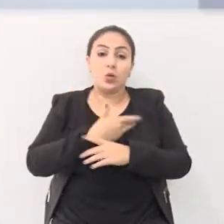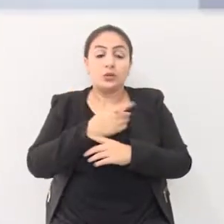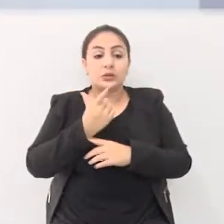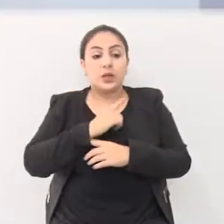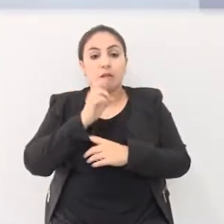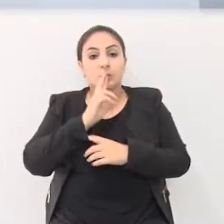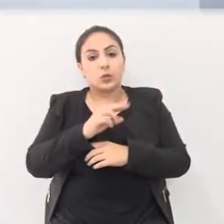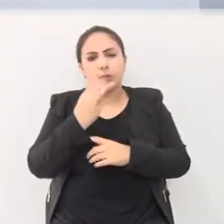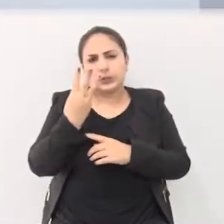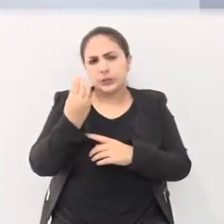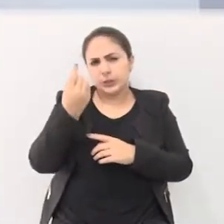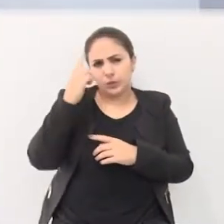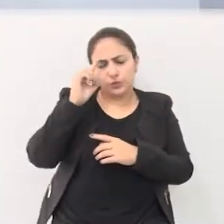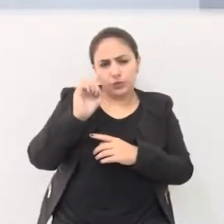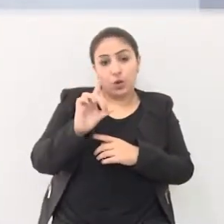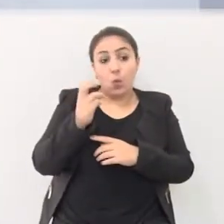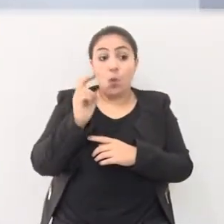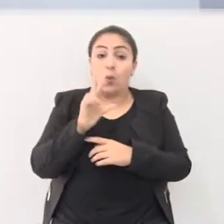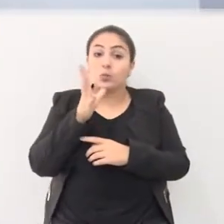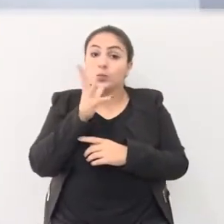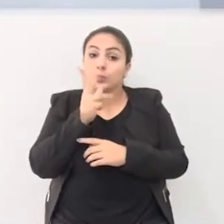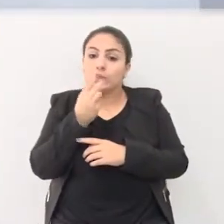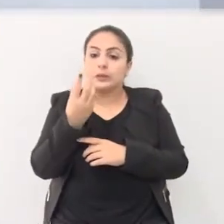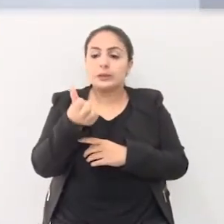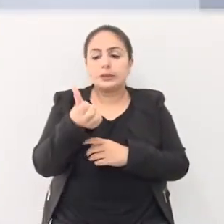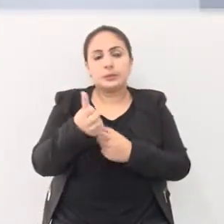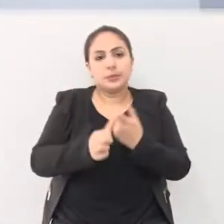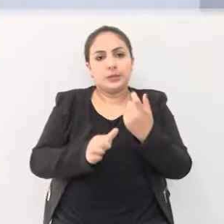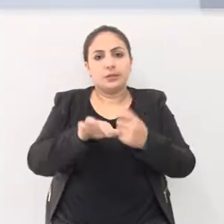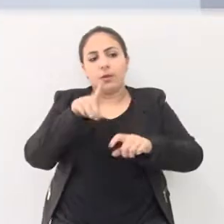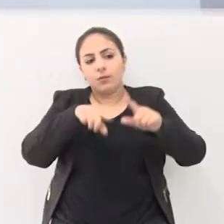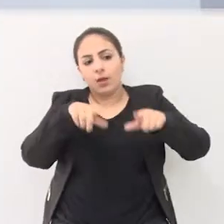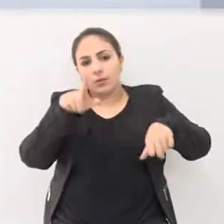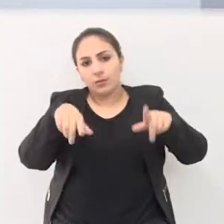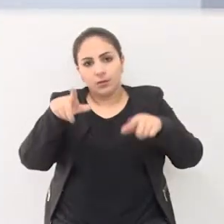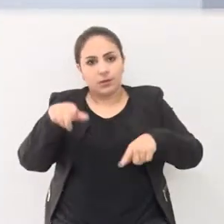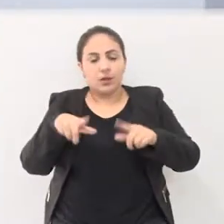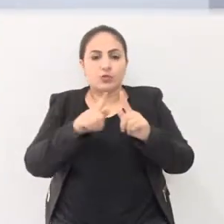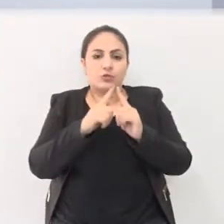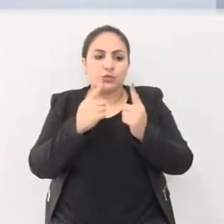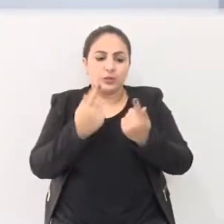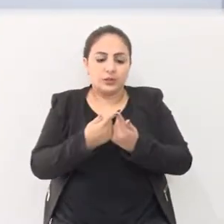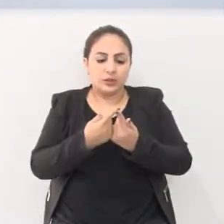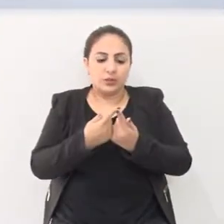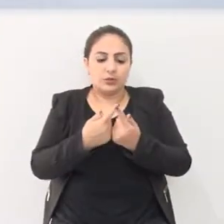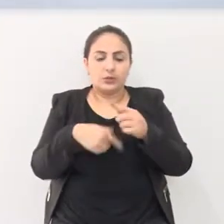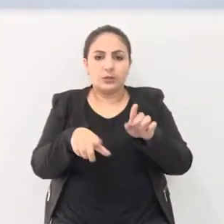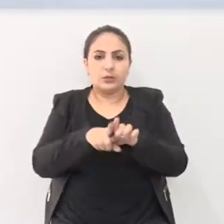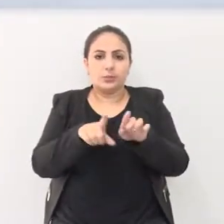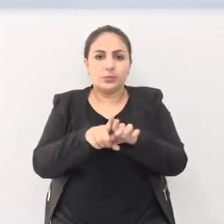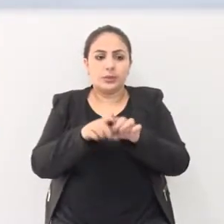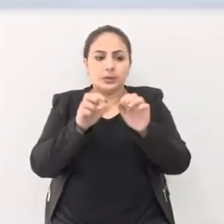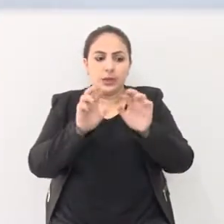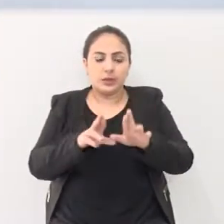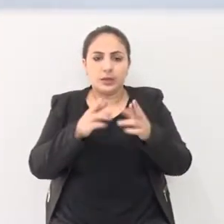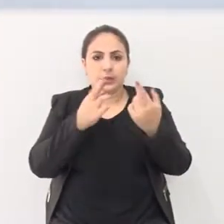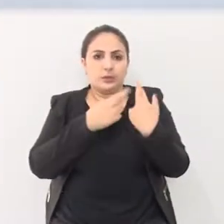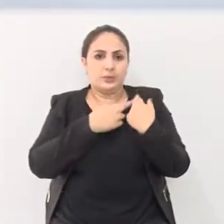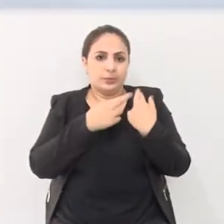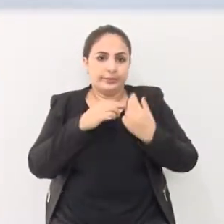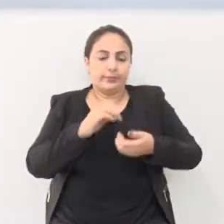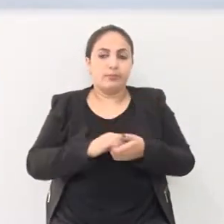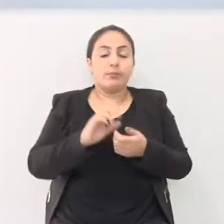gente receba a resposta em 30 dias, como pode ser que demore 6 meses. Varia da gestão, varia da organização da secretaria, do setor